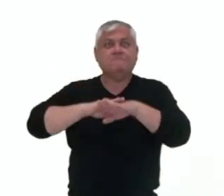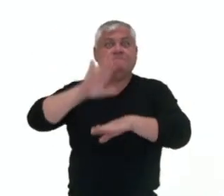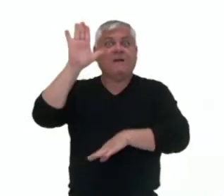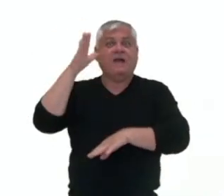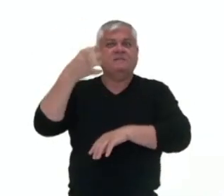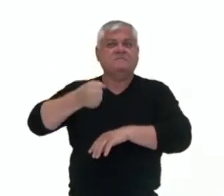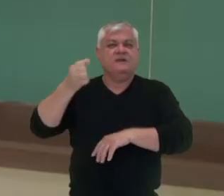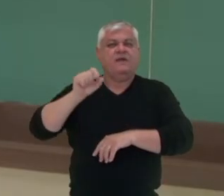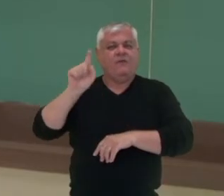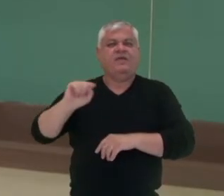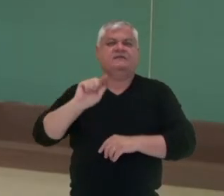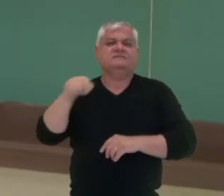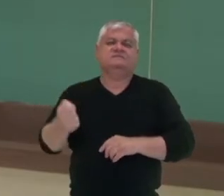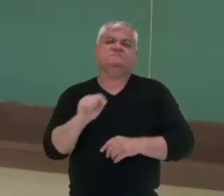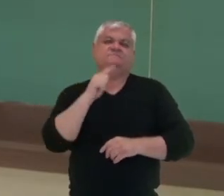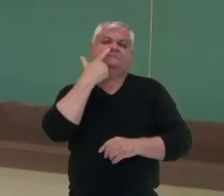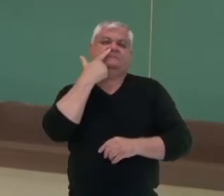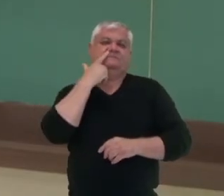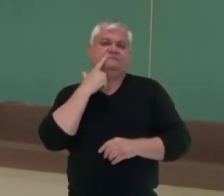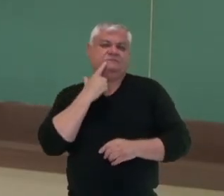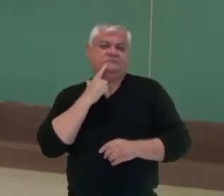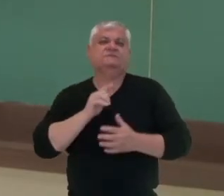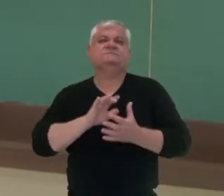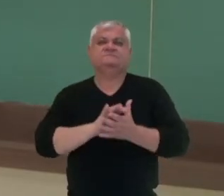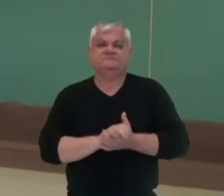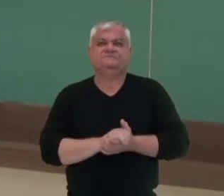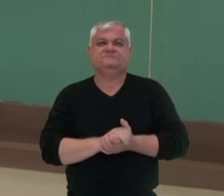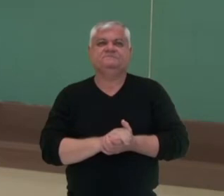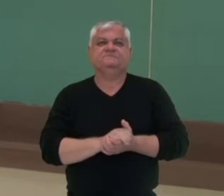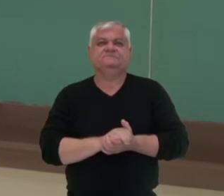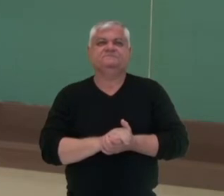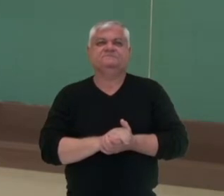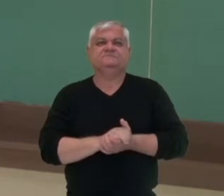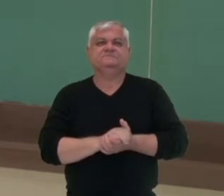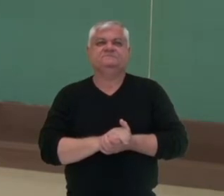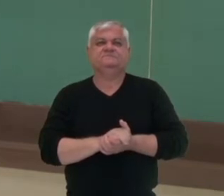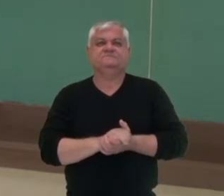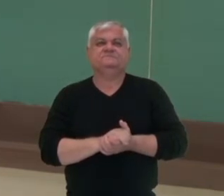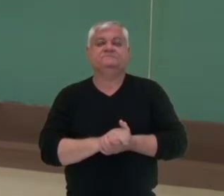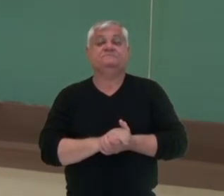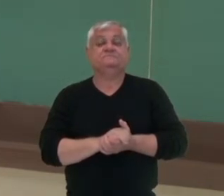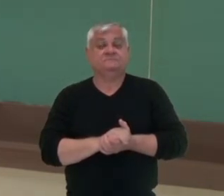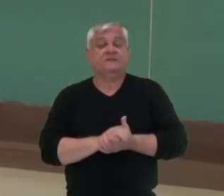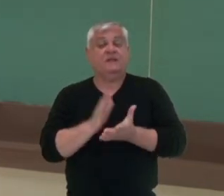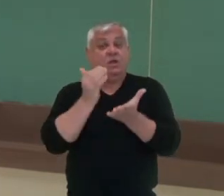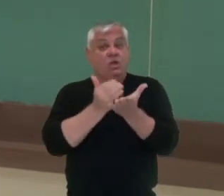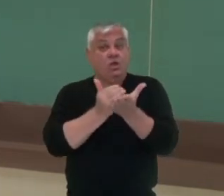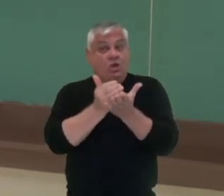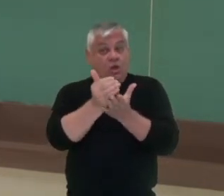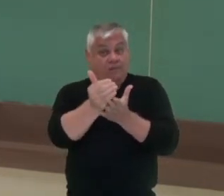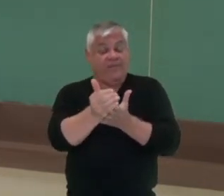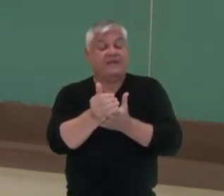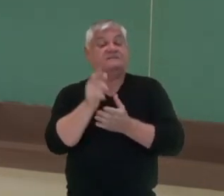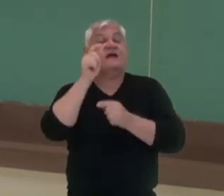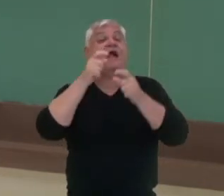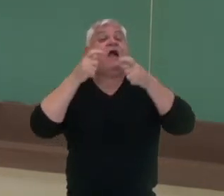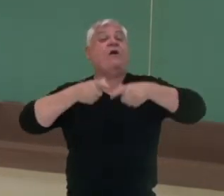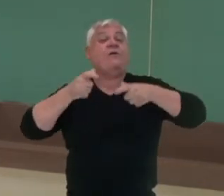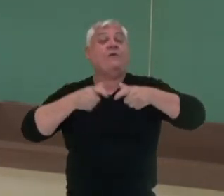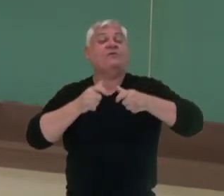né, desses leucócitos presentes no sangue. Ela vai iniciar na medula óssea